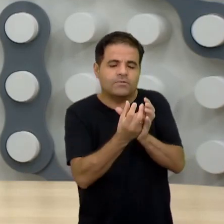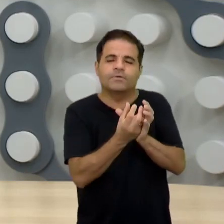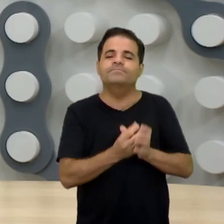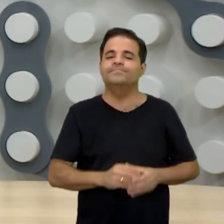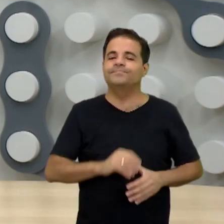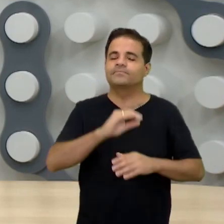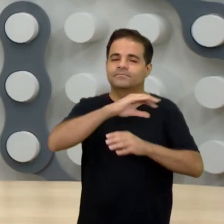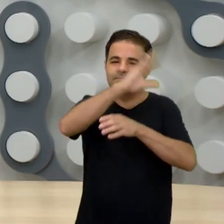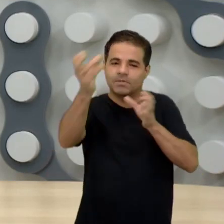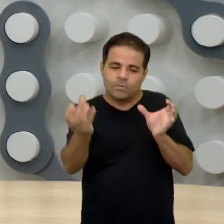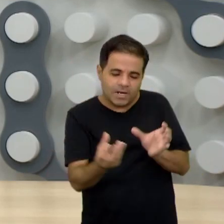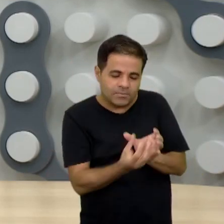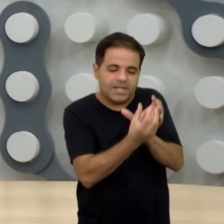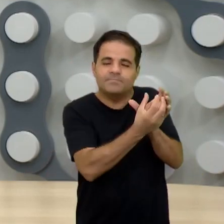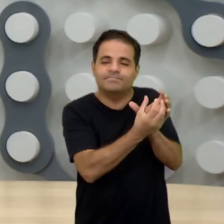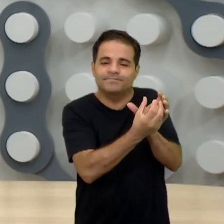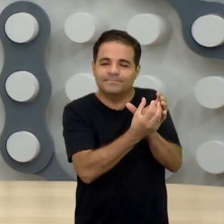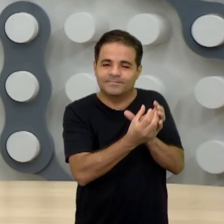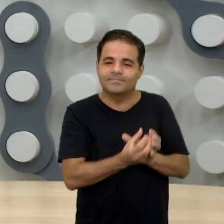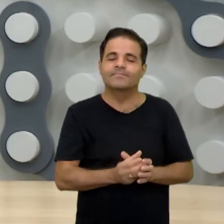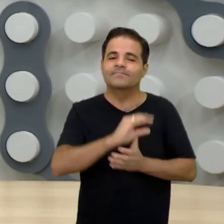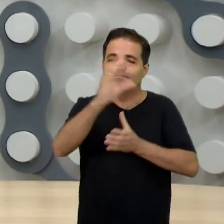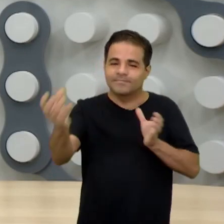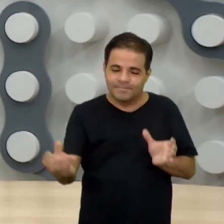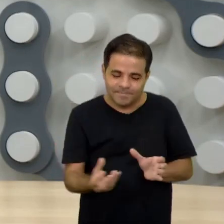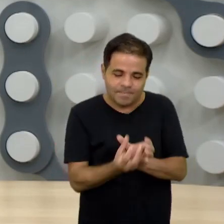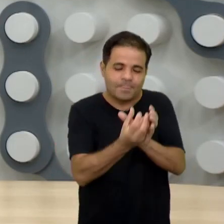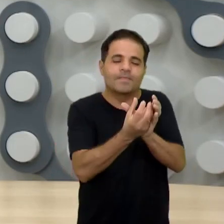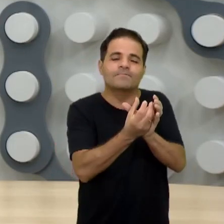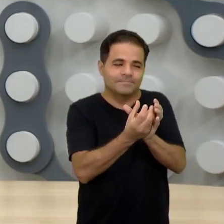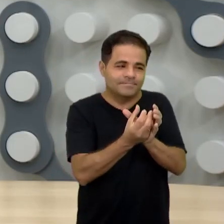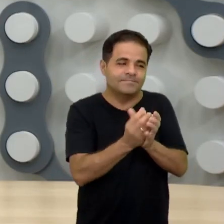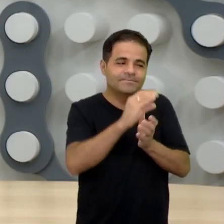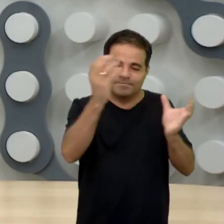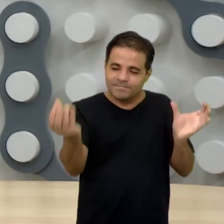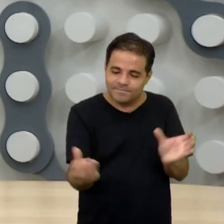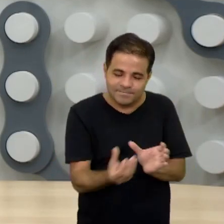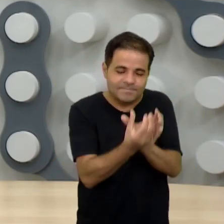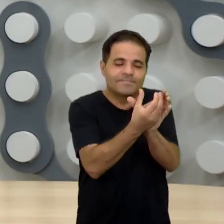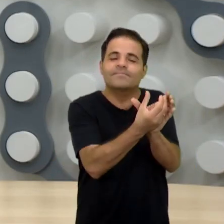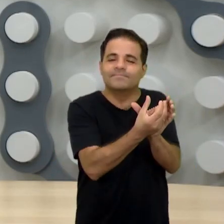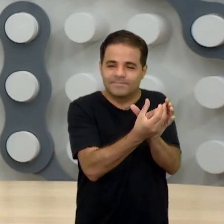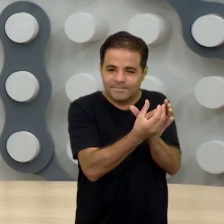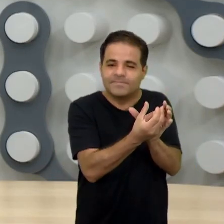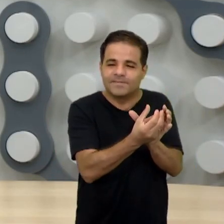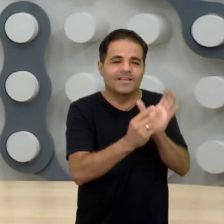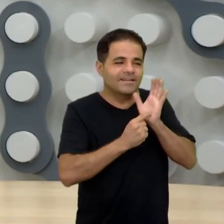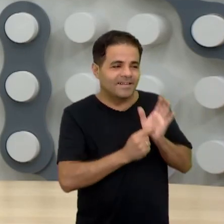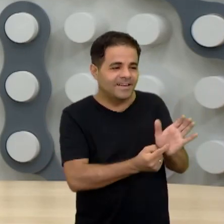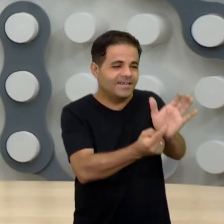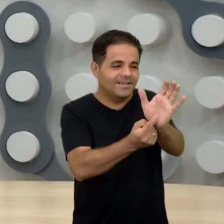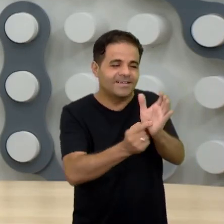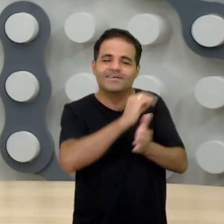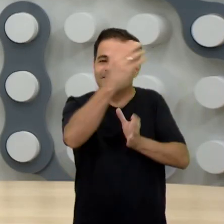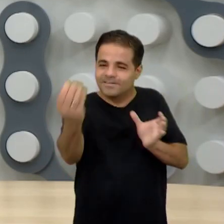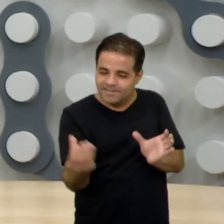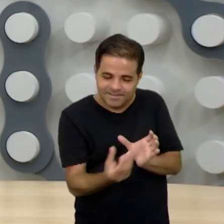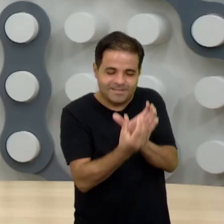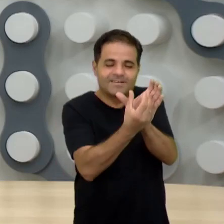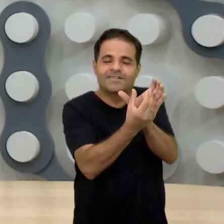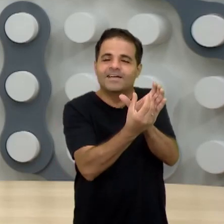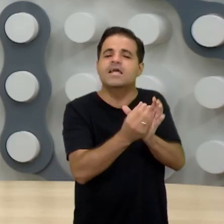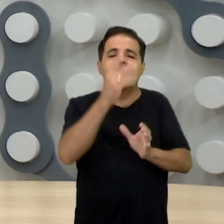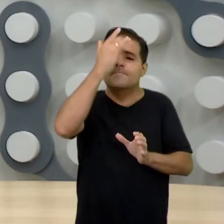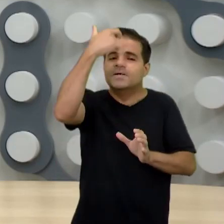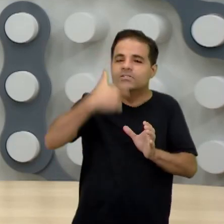de arte. E é isso mesmo. Na maioria das vezes você vai ouvir falar de curador, está relacionado à questão de exposição artística. O que é o curador? O